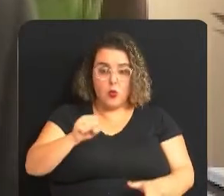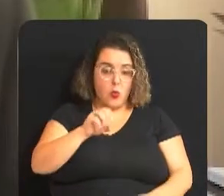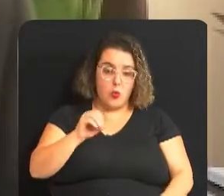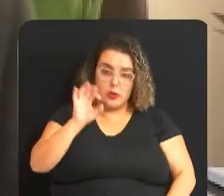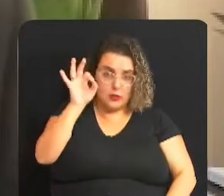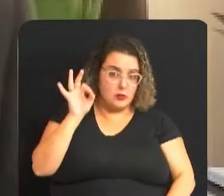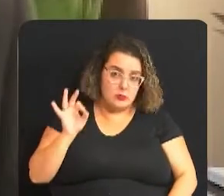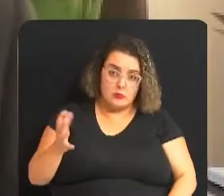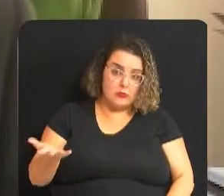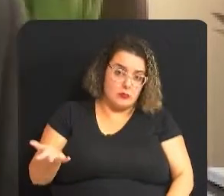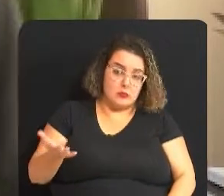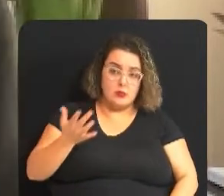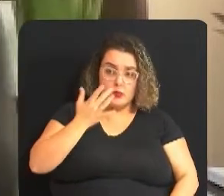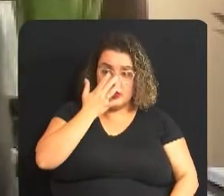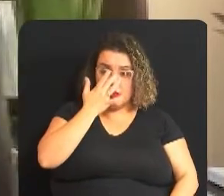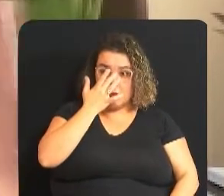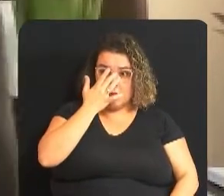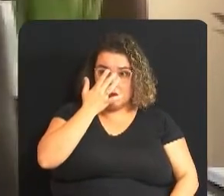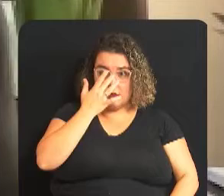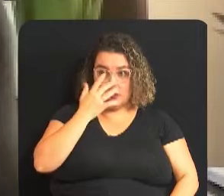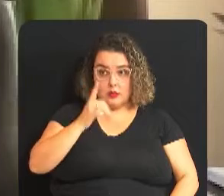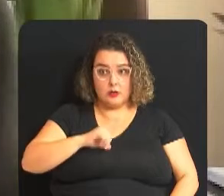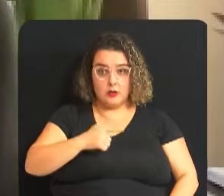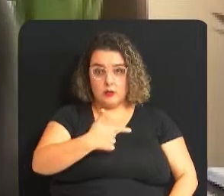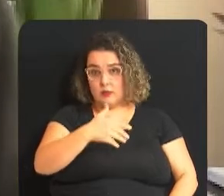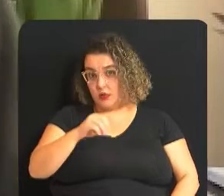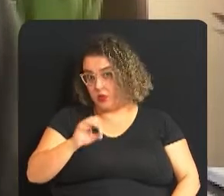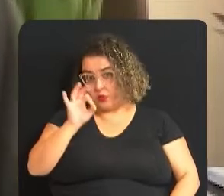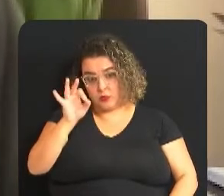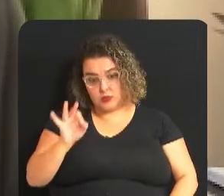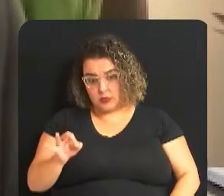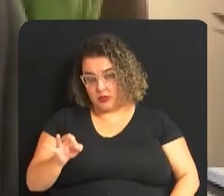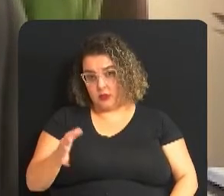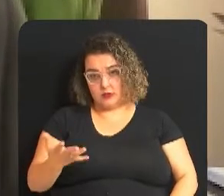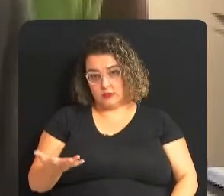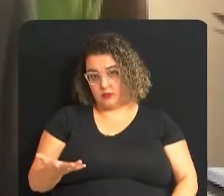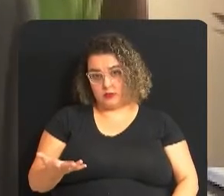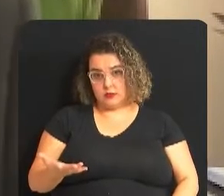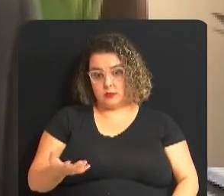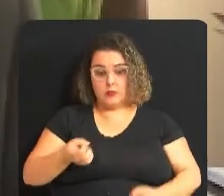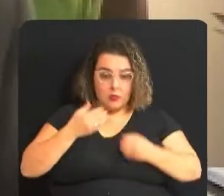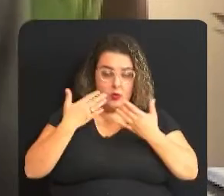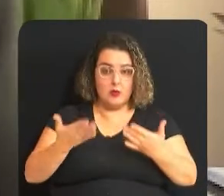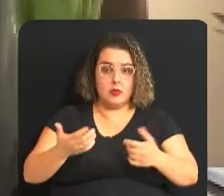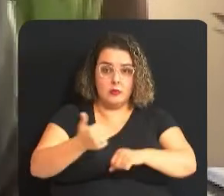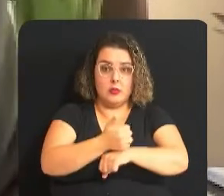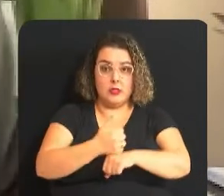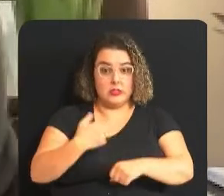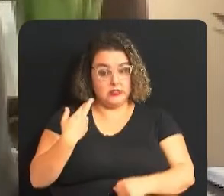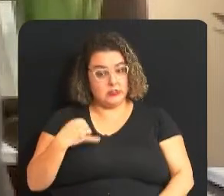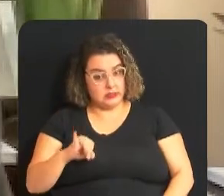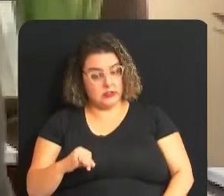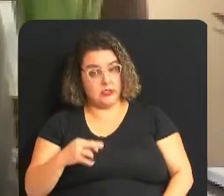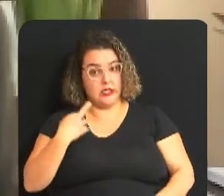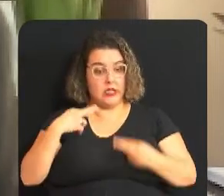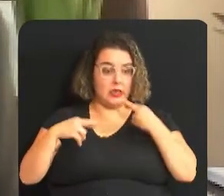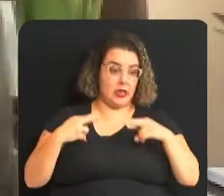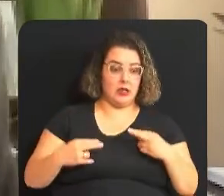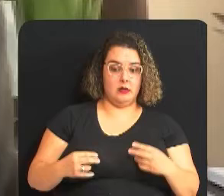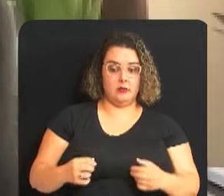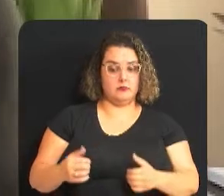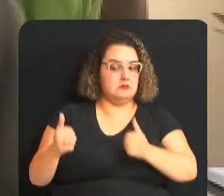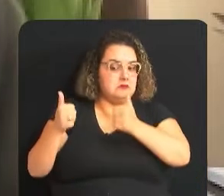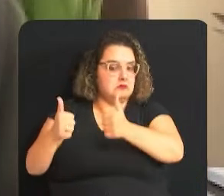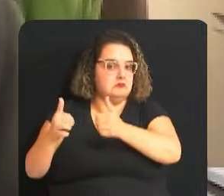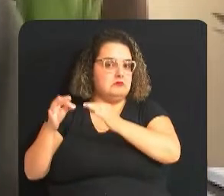80%, eu tenho sempre 20% de gente muito boa na profissão. Se você reclama que você, às vezes, não dá certo com o médico, é porque